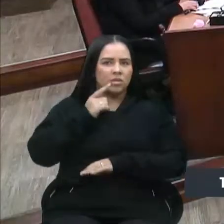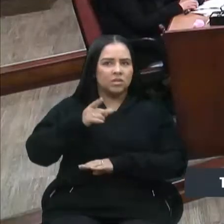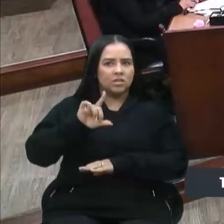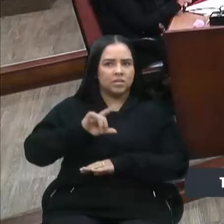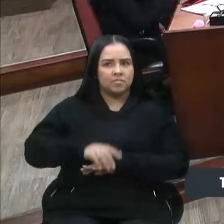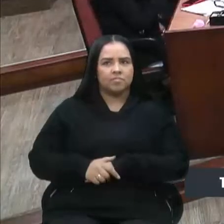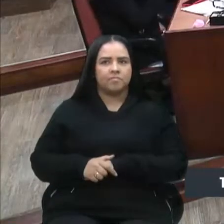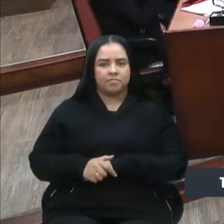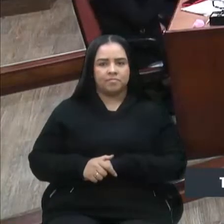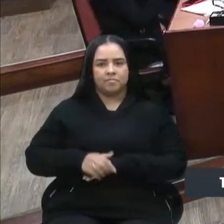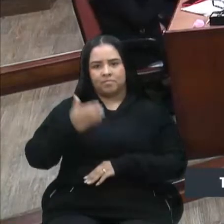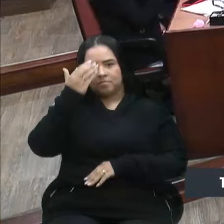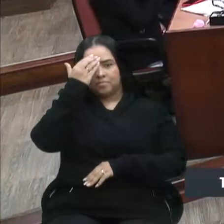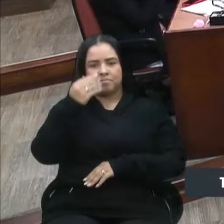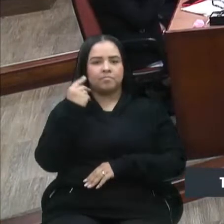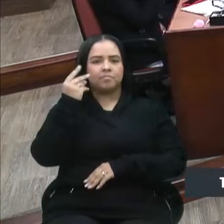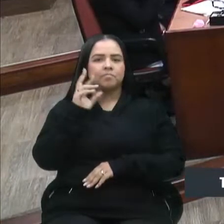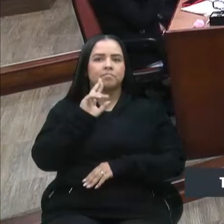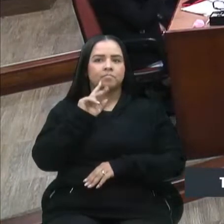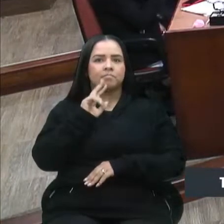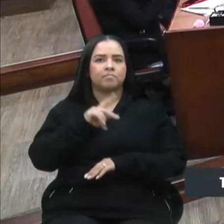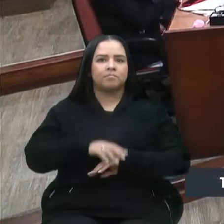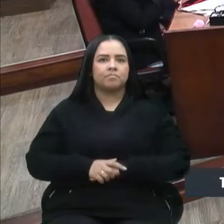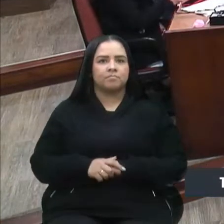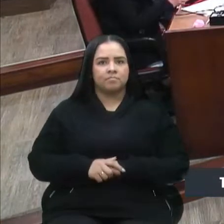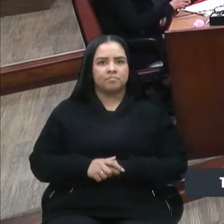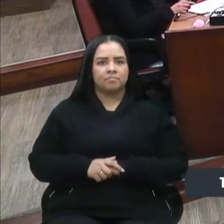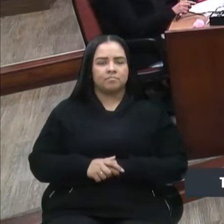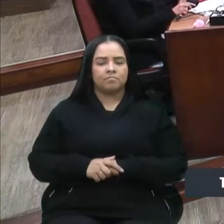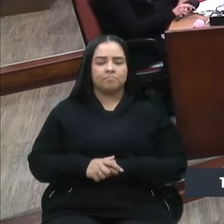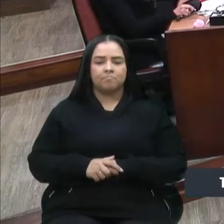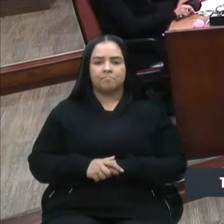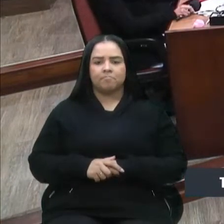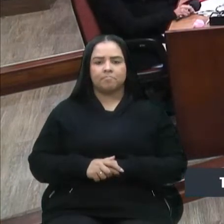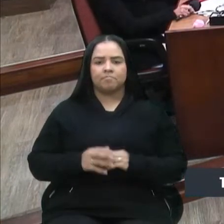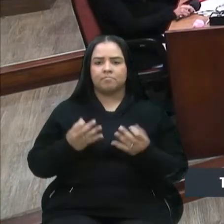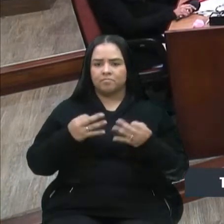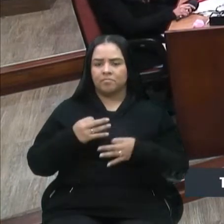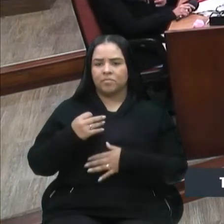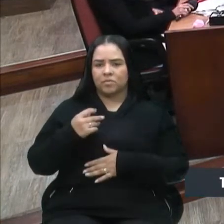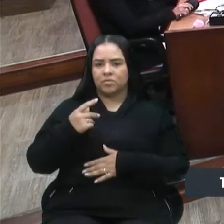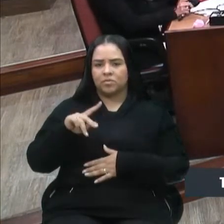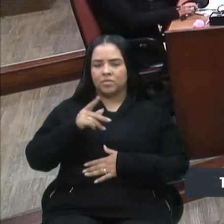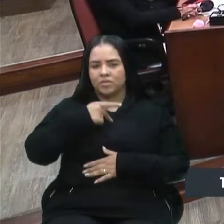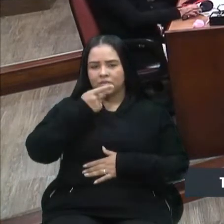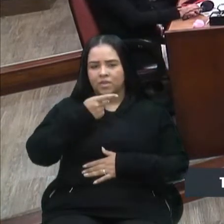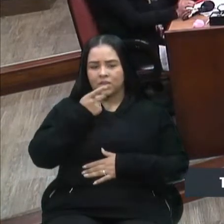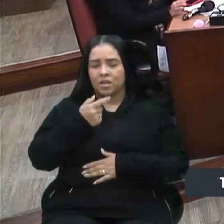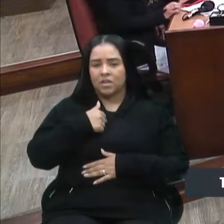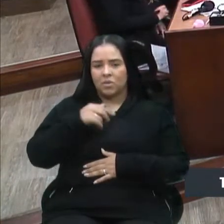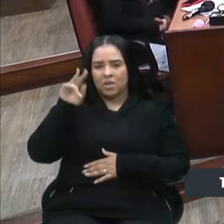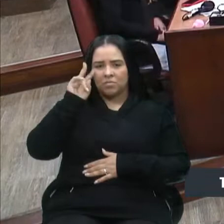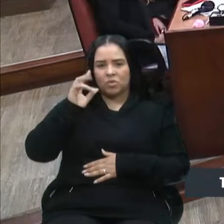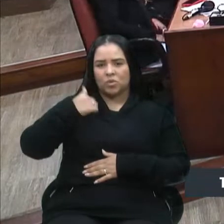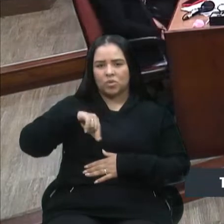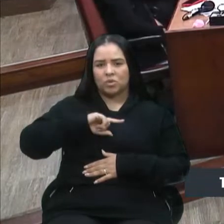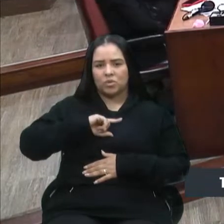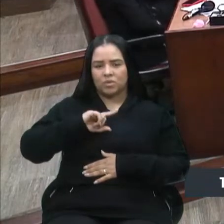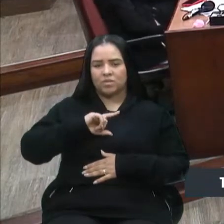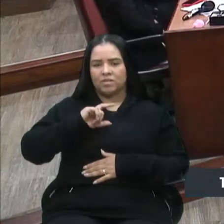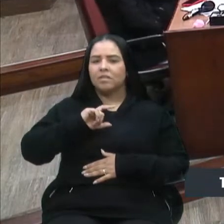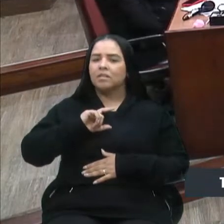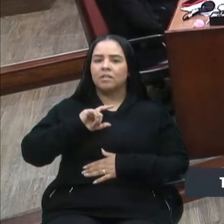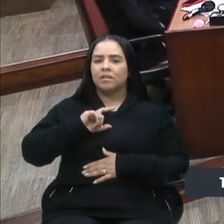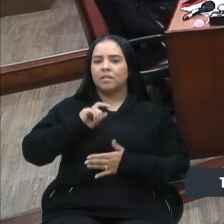obrigado Vereador Renato uma parte Vereador muito pertinente a sua fala e eu lembro de nós termos atentado